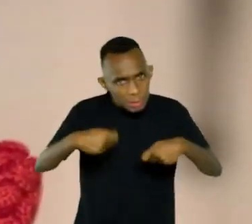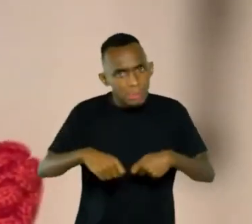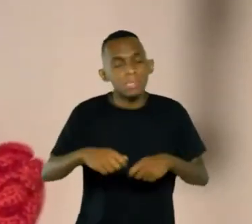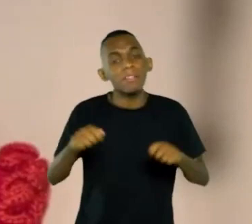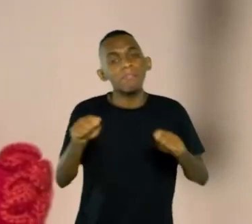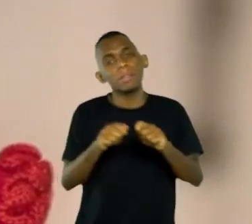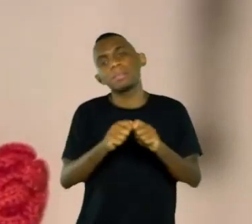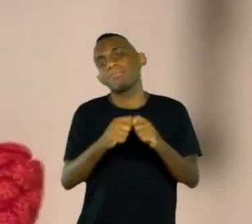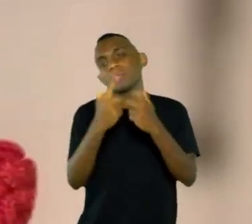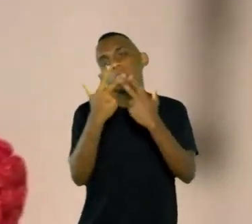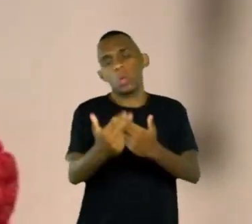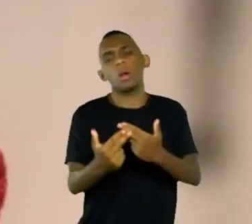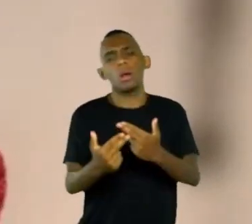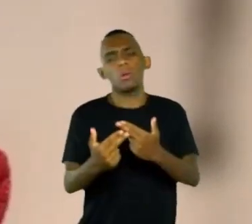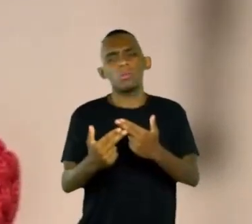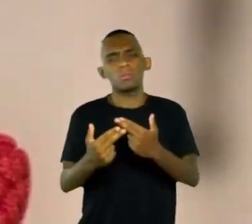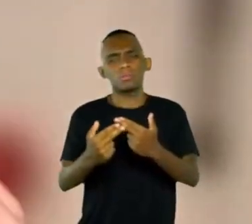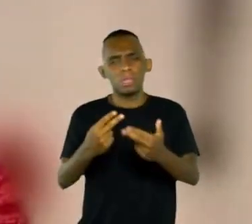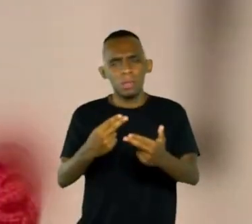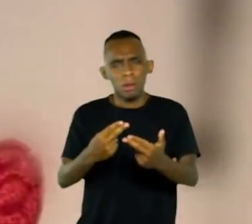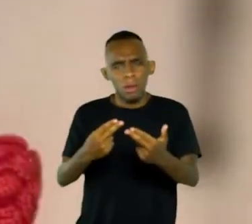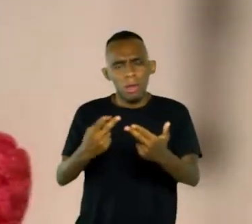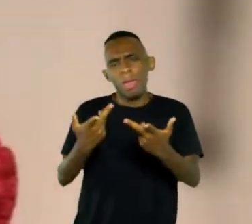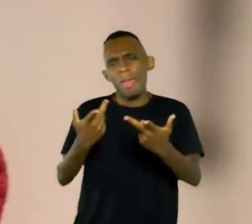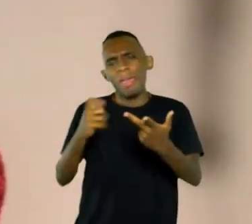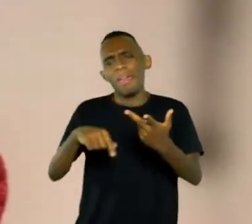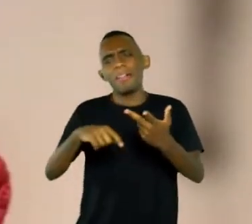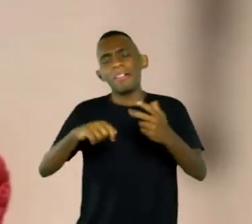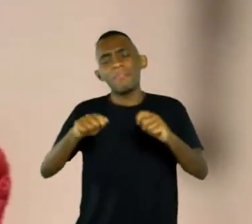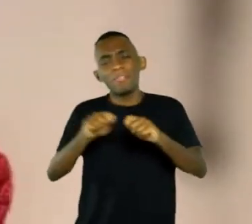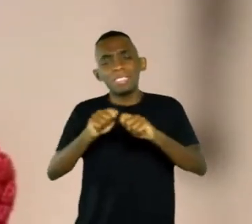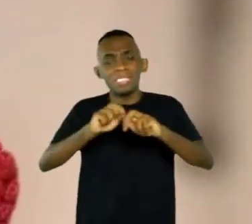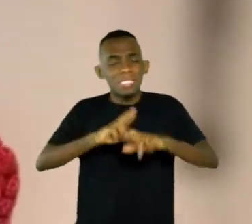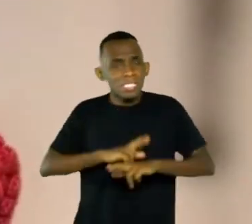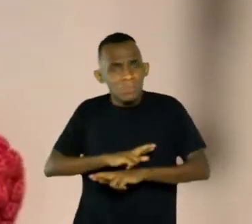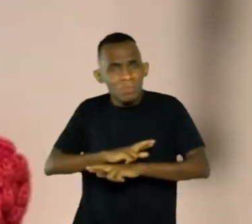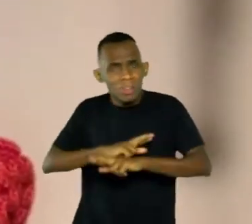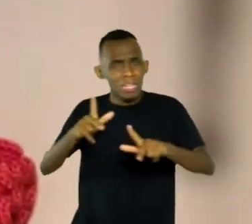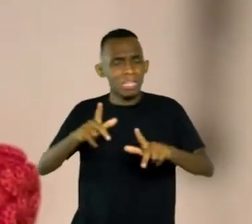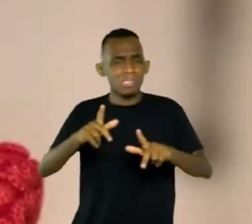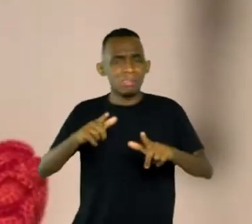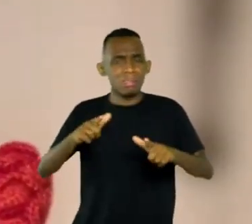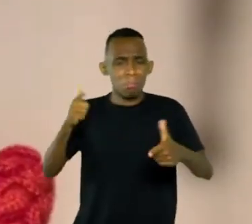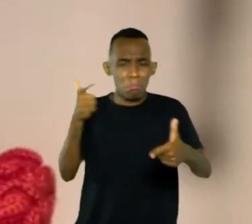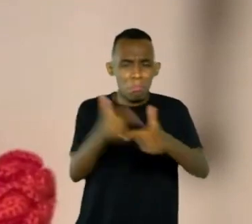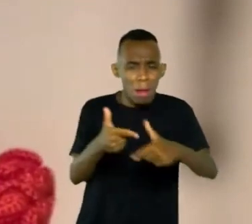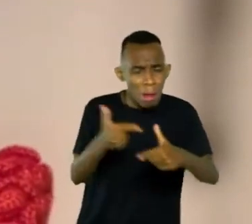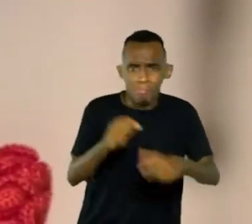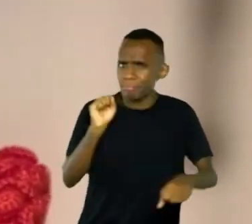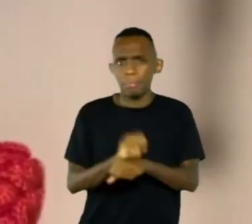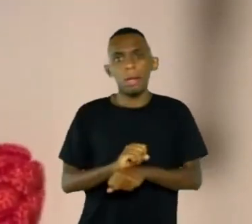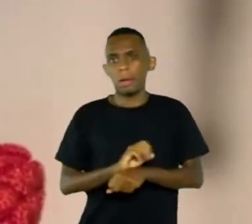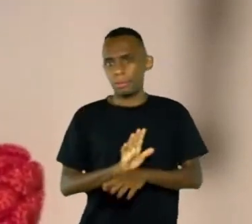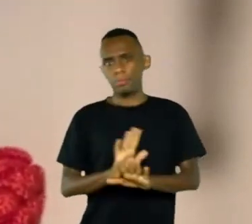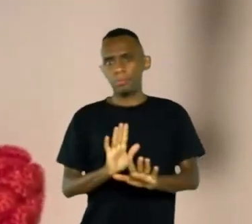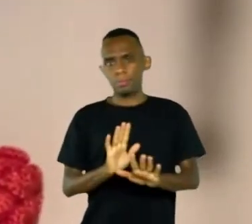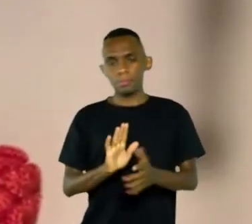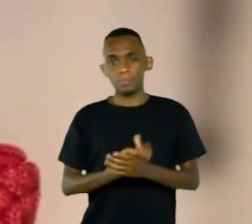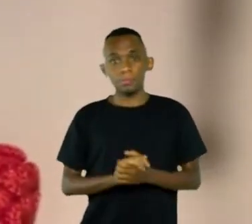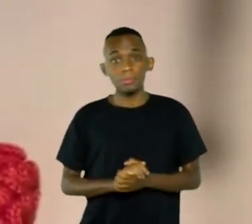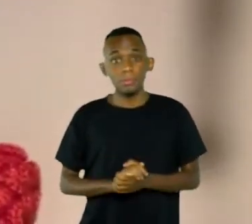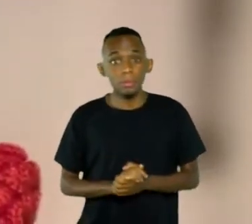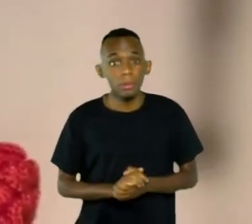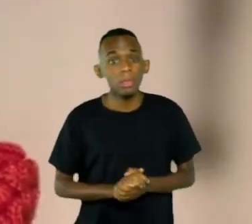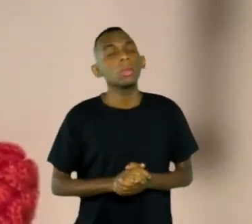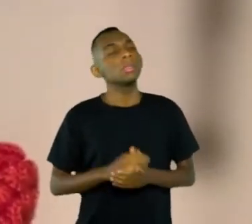saber desconstruir os nossos atos, criticar os atos e não as pessoas, né? E às vezes a gente muitas vezes a gente comete